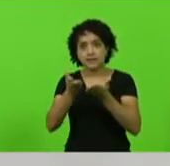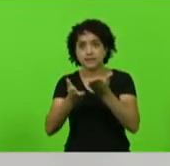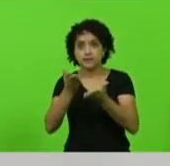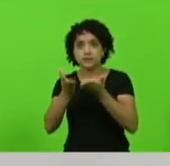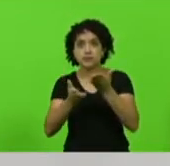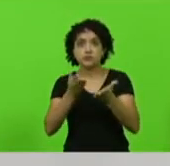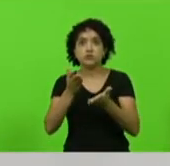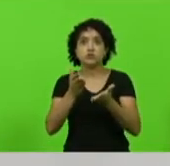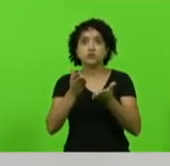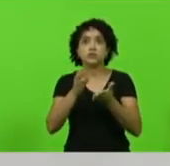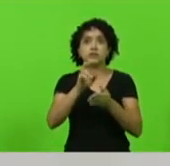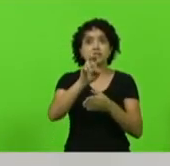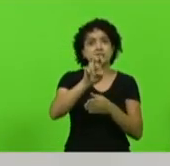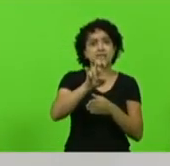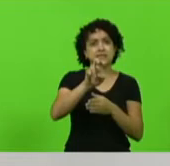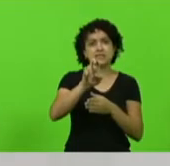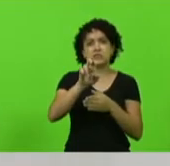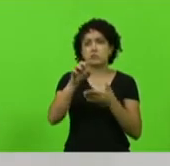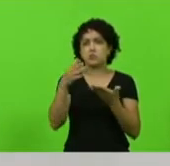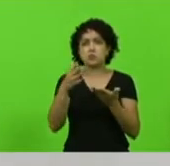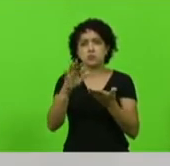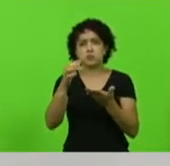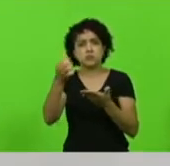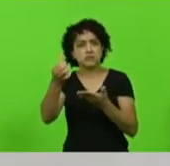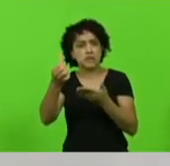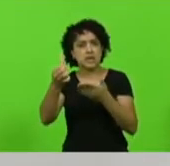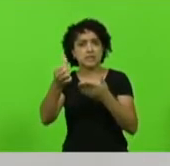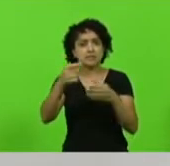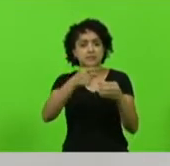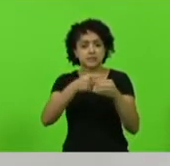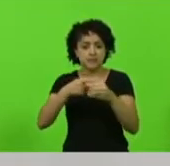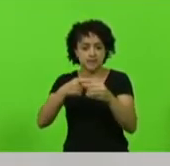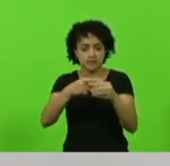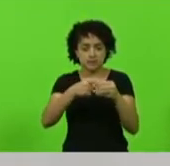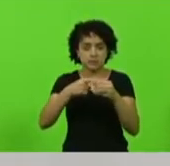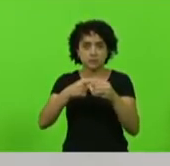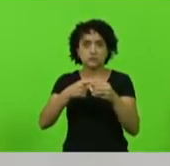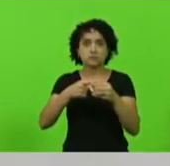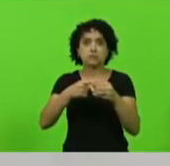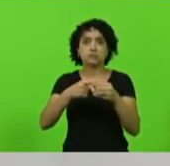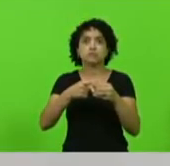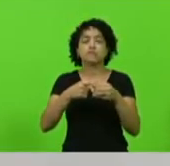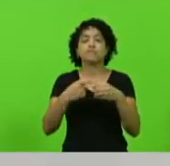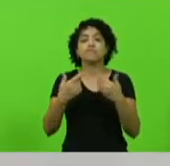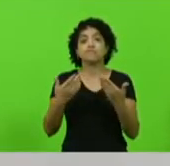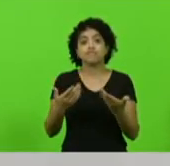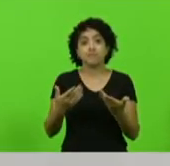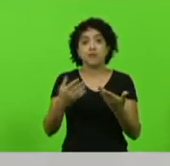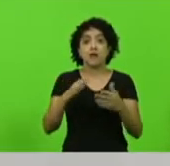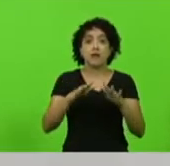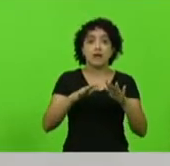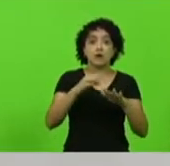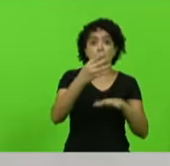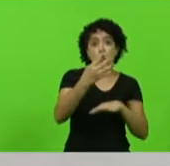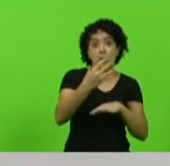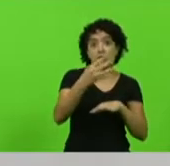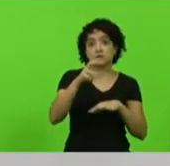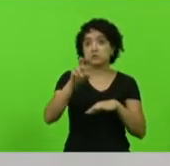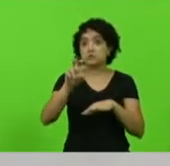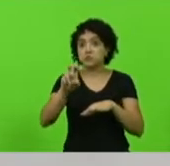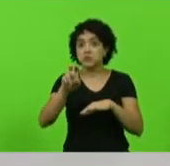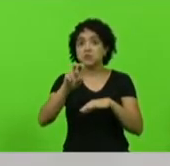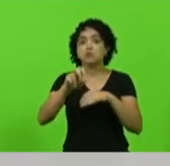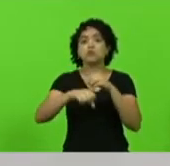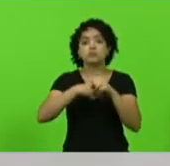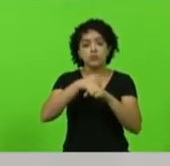apenas 5, 6 municípios que fazem parte ali da micro-região. E, com isso, 4, 5 transplantes por ano não